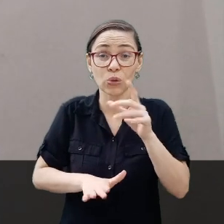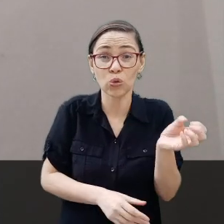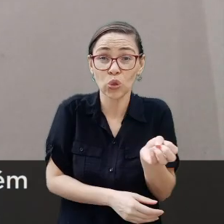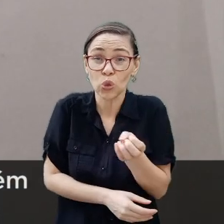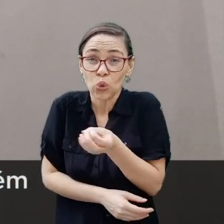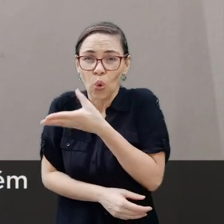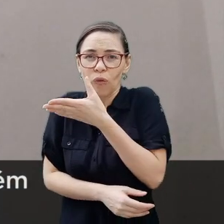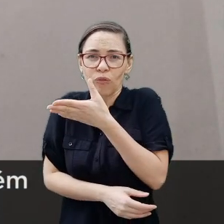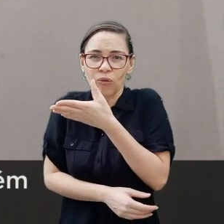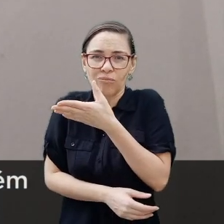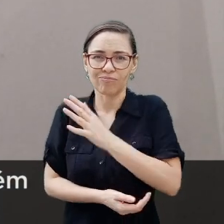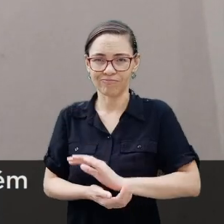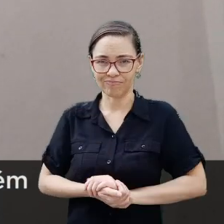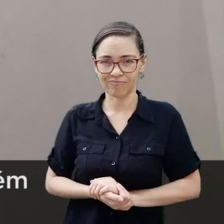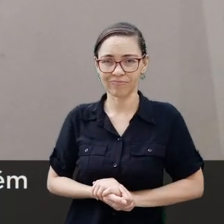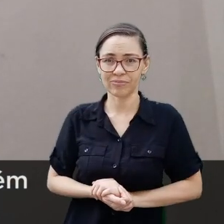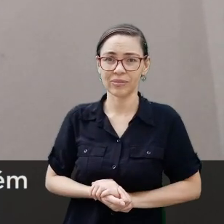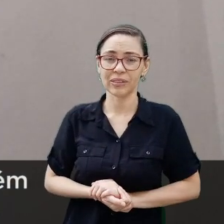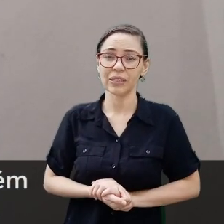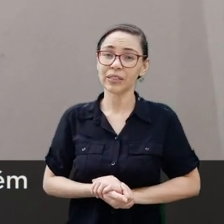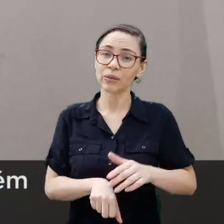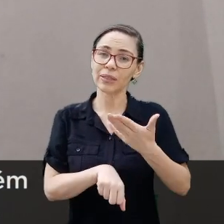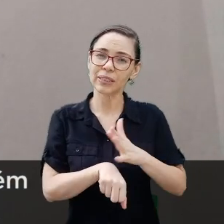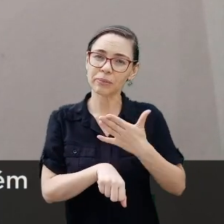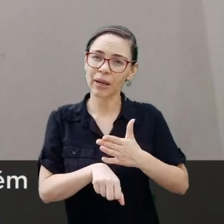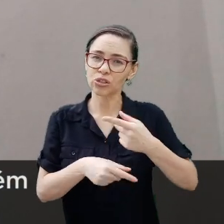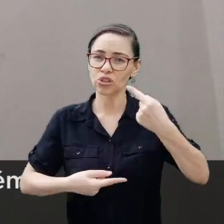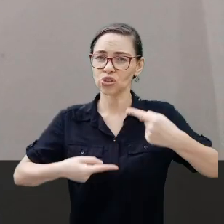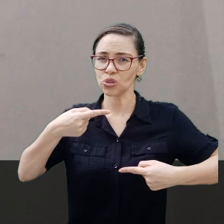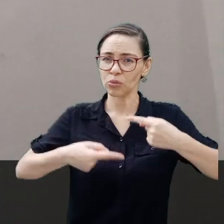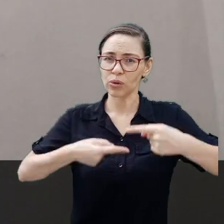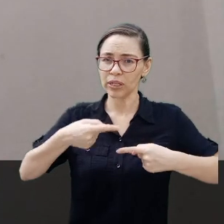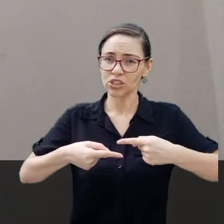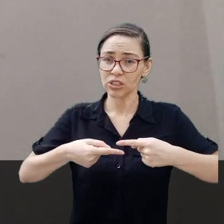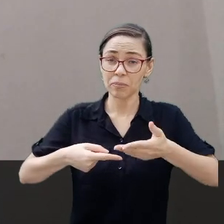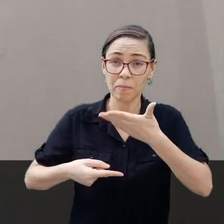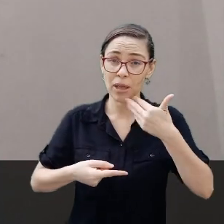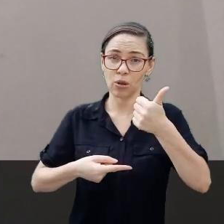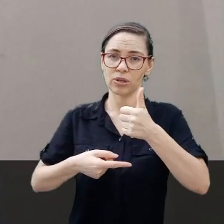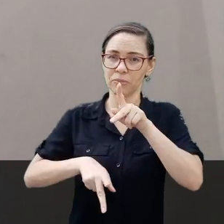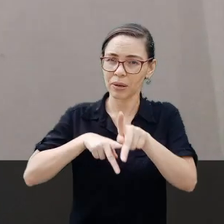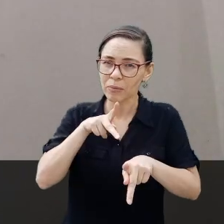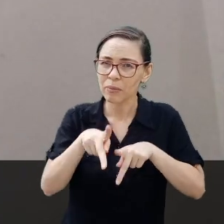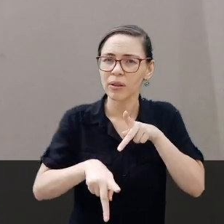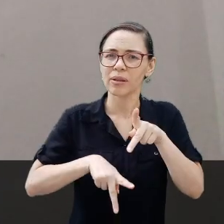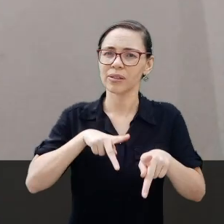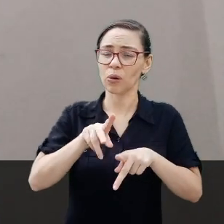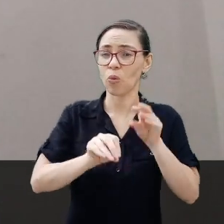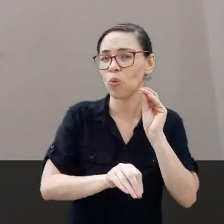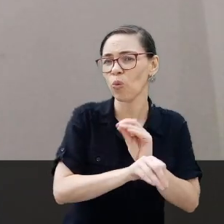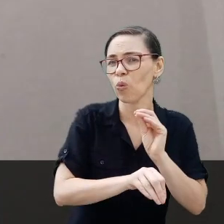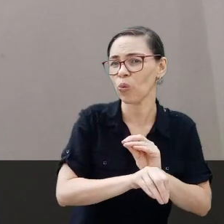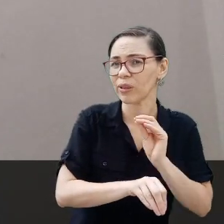romper e dar espaço para aquilo que a gente também já produz e que conhecemos muito bem, que são as práticas e as políticas de redução de